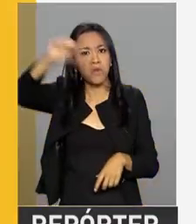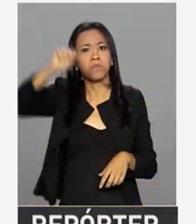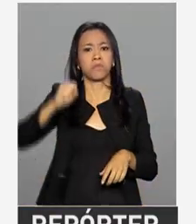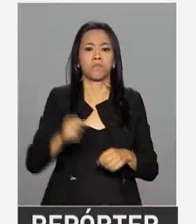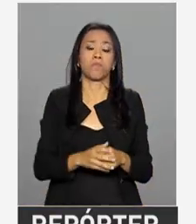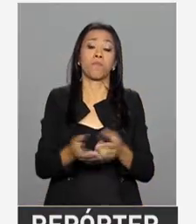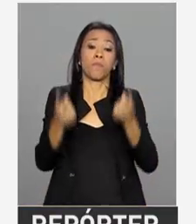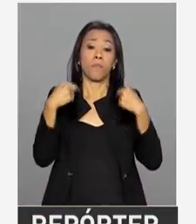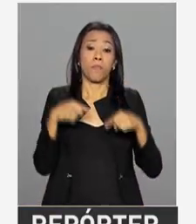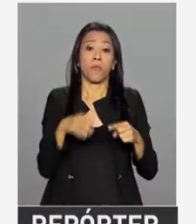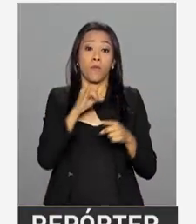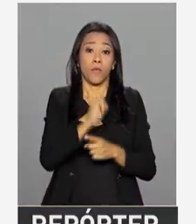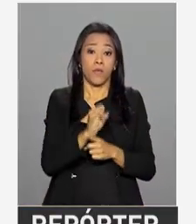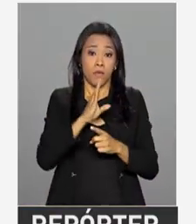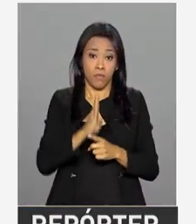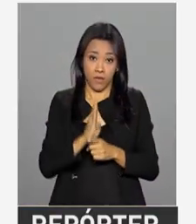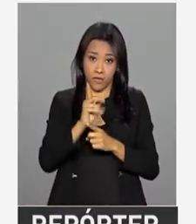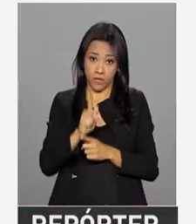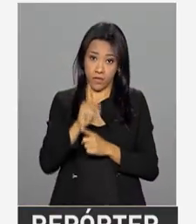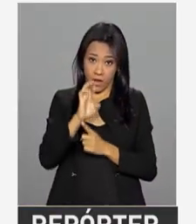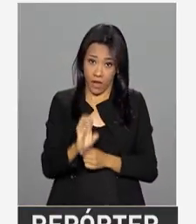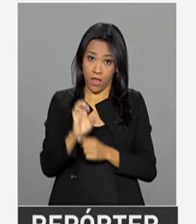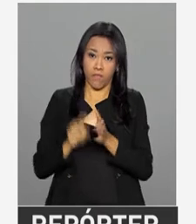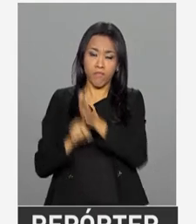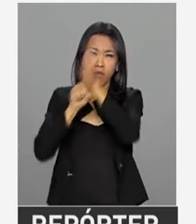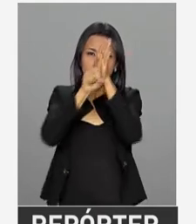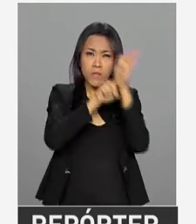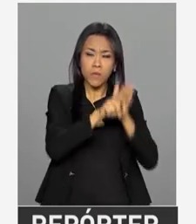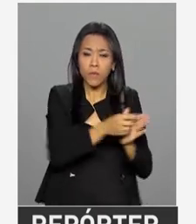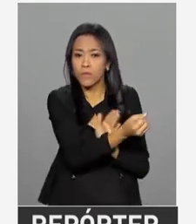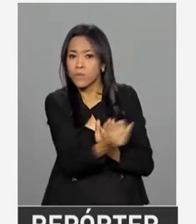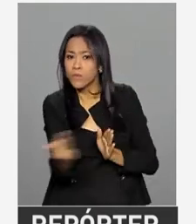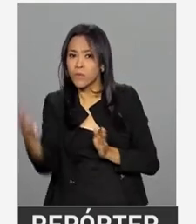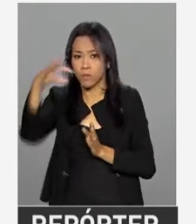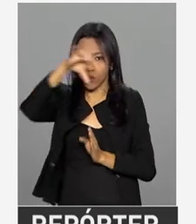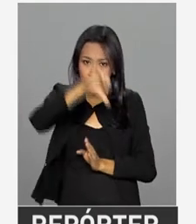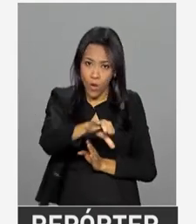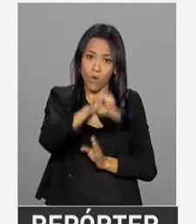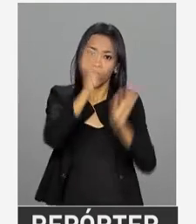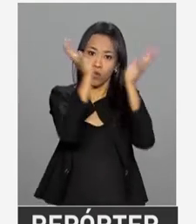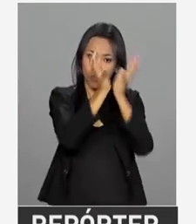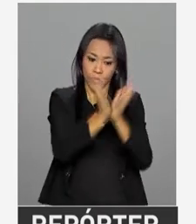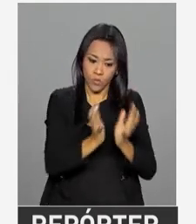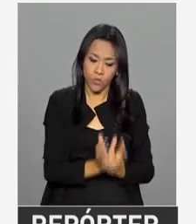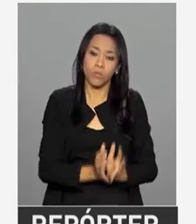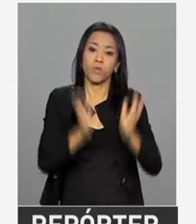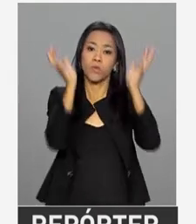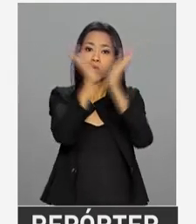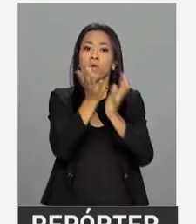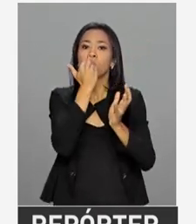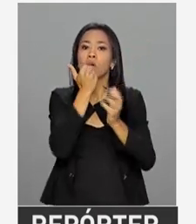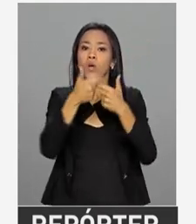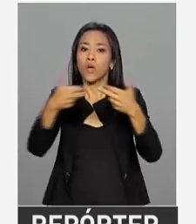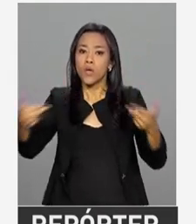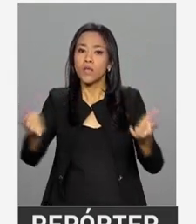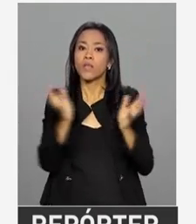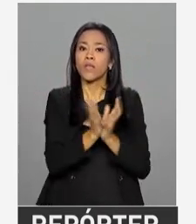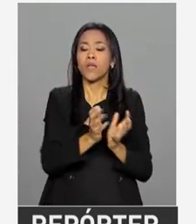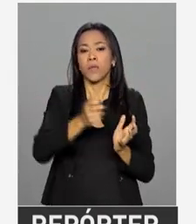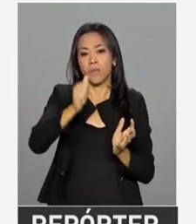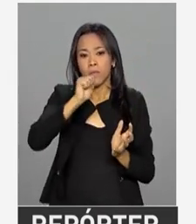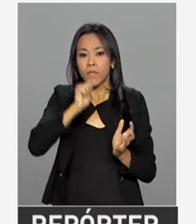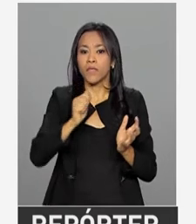O IBGE avaliou os preços de 9 grupos de produtos e serviços. Os grupos Alimentação e Bebidas e